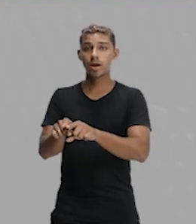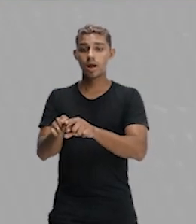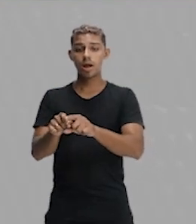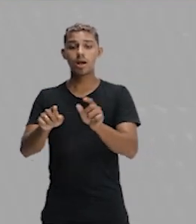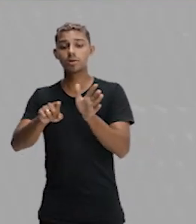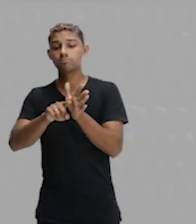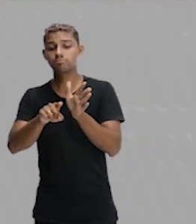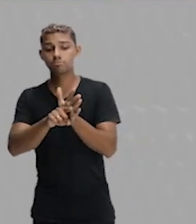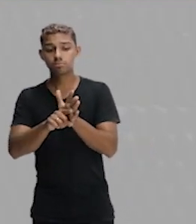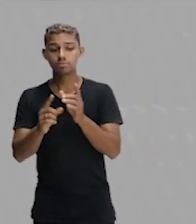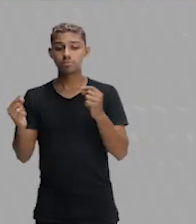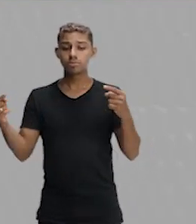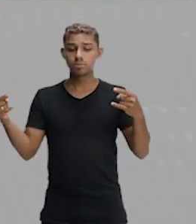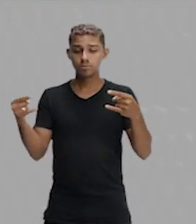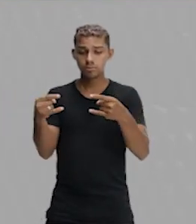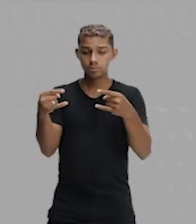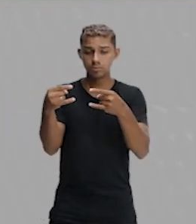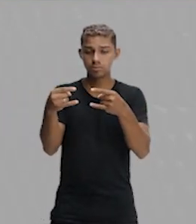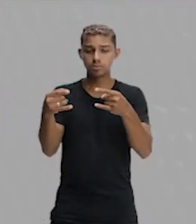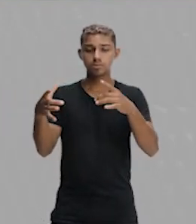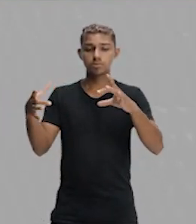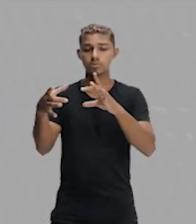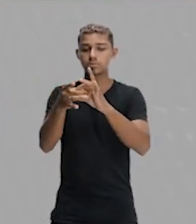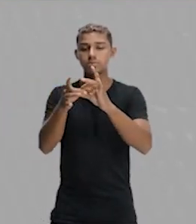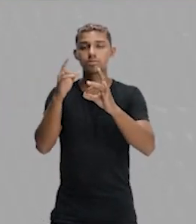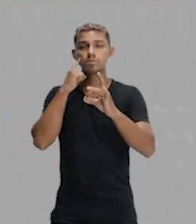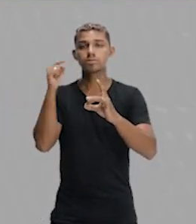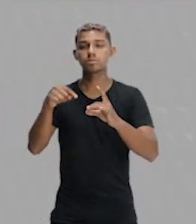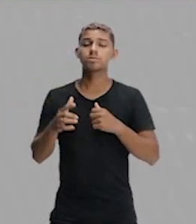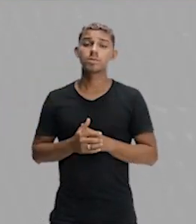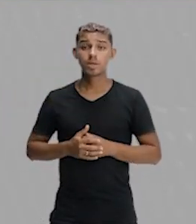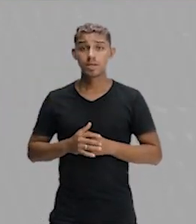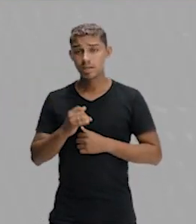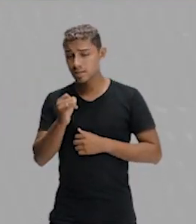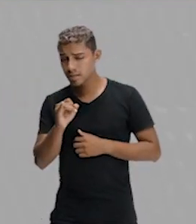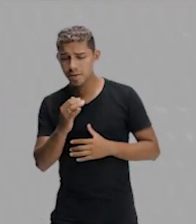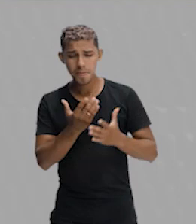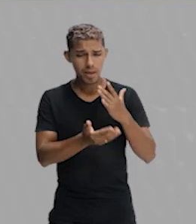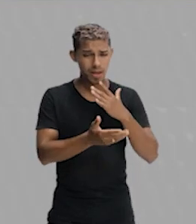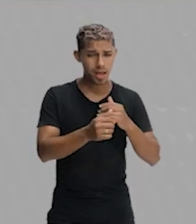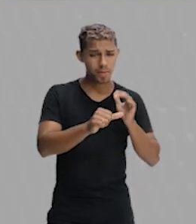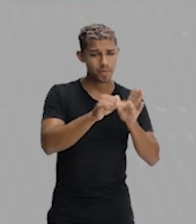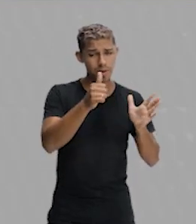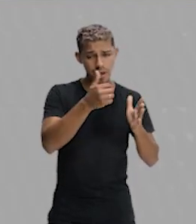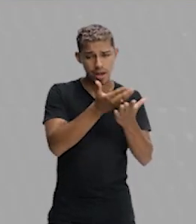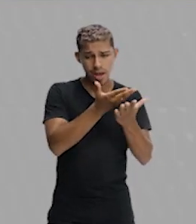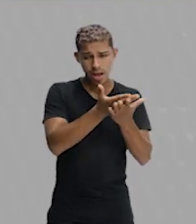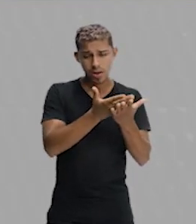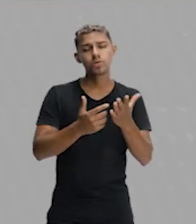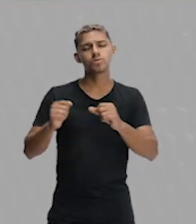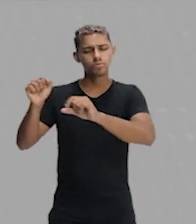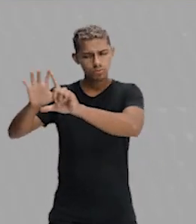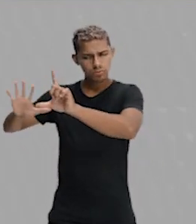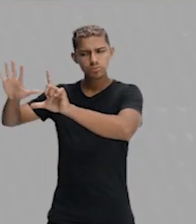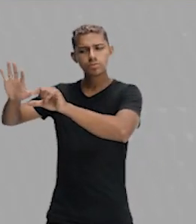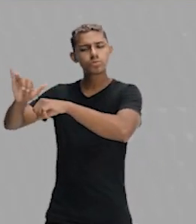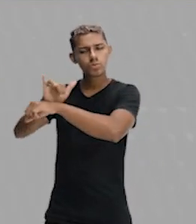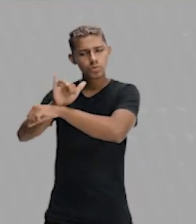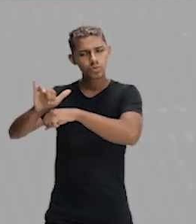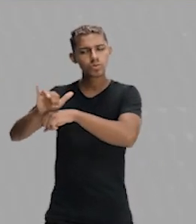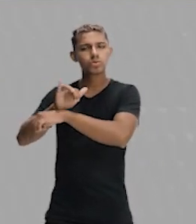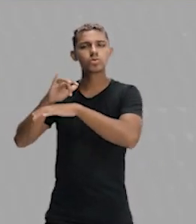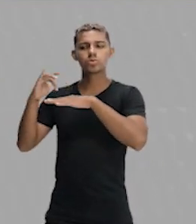aproximação, a interação entre esses campos. Ok? Se você perdeu a primeira aula sobre campo elétrico, lá na plataforma Gonçalves Dias você